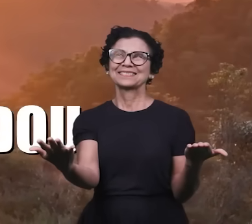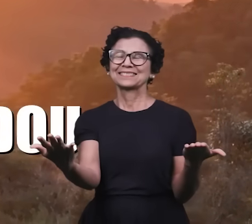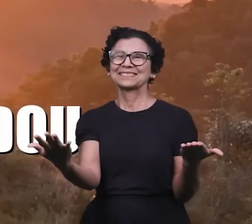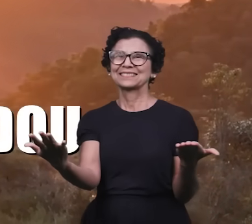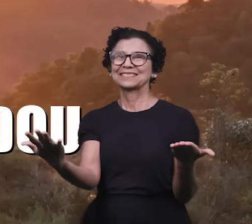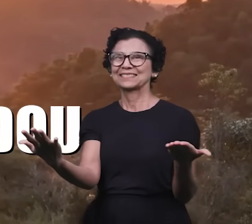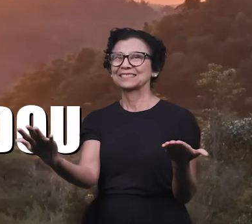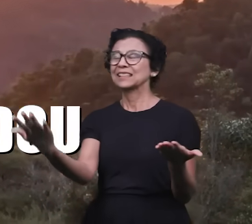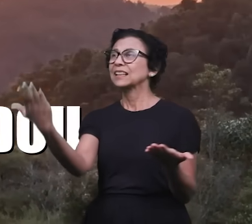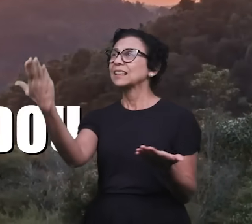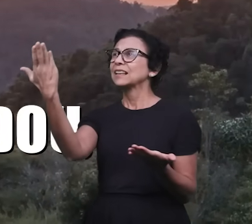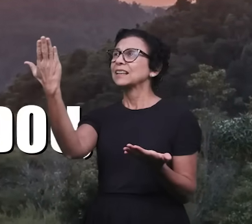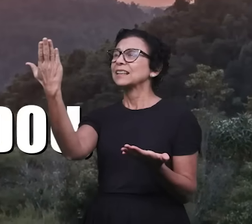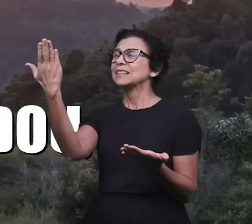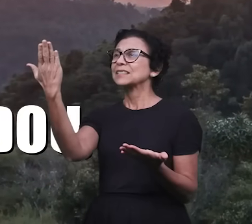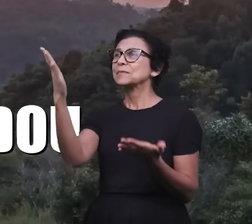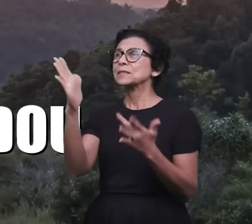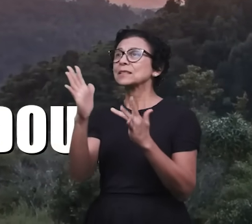minha vida